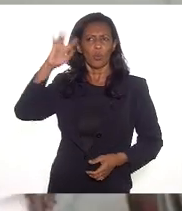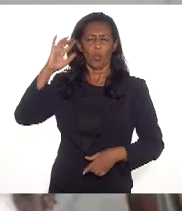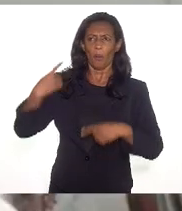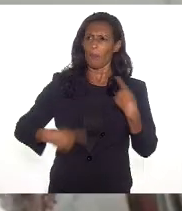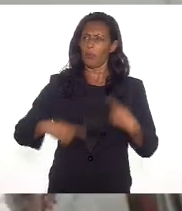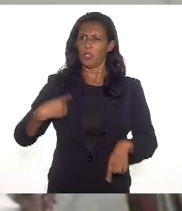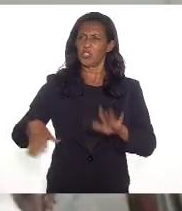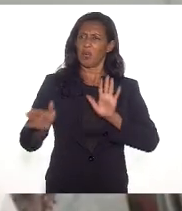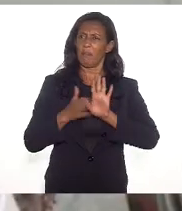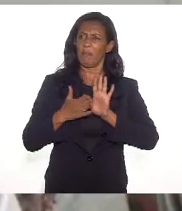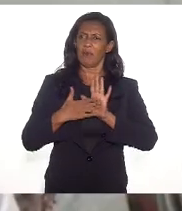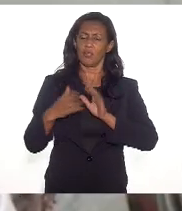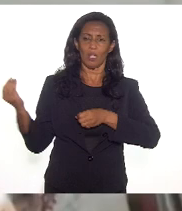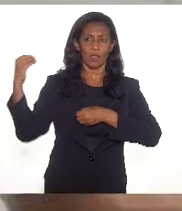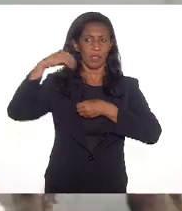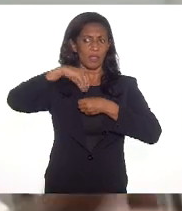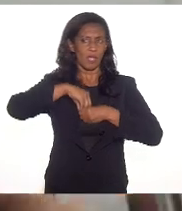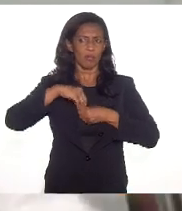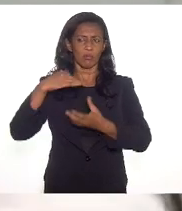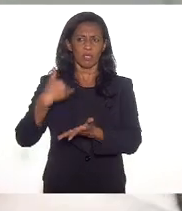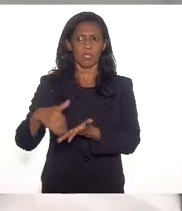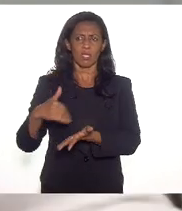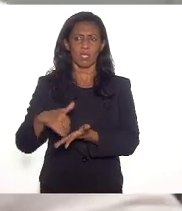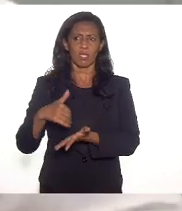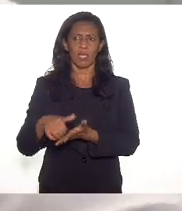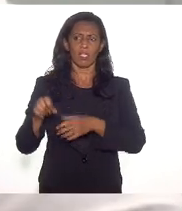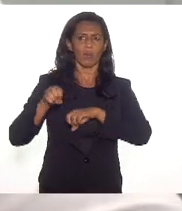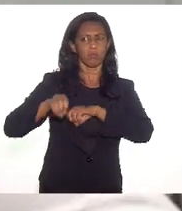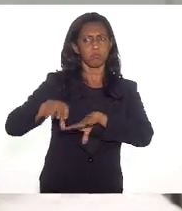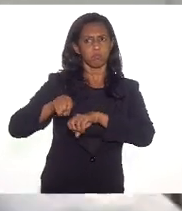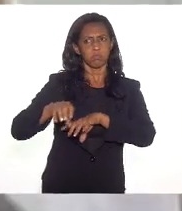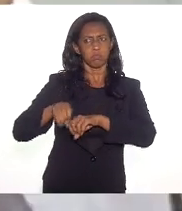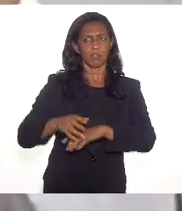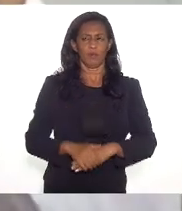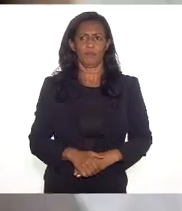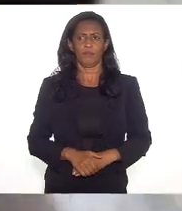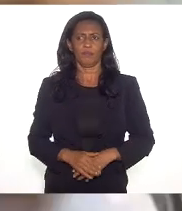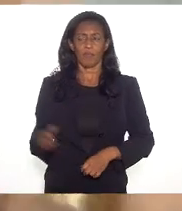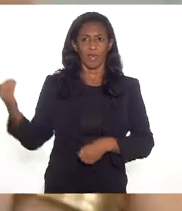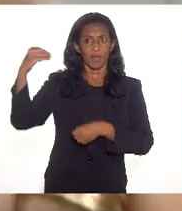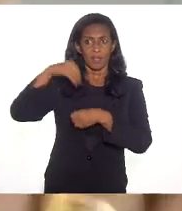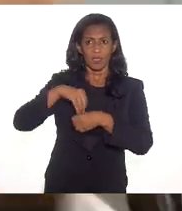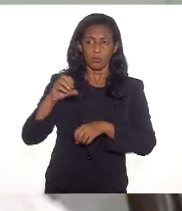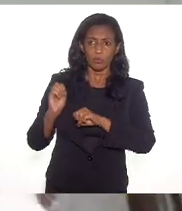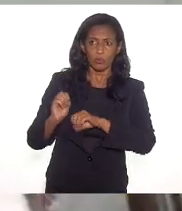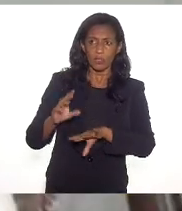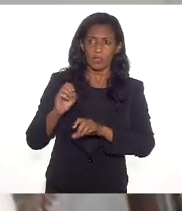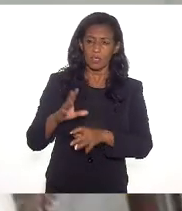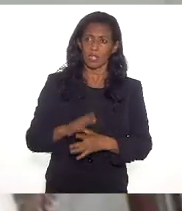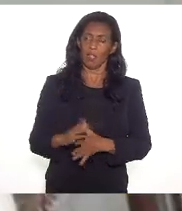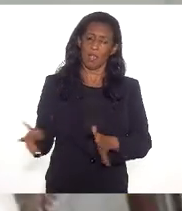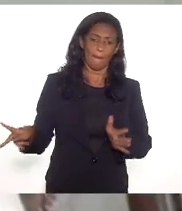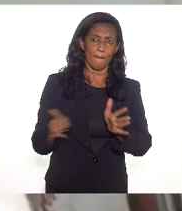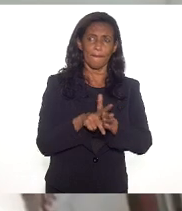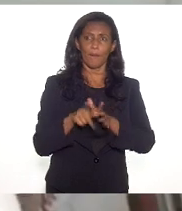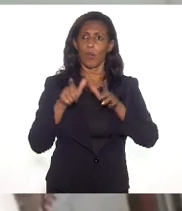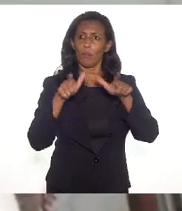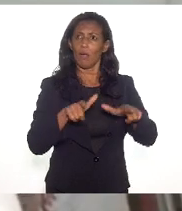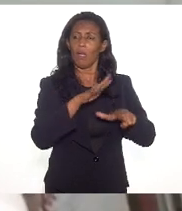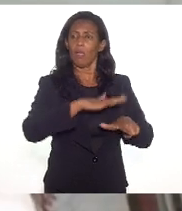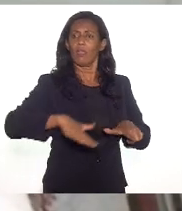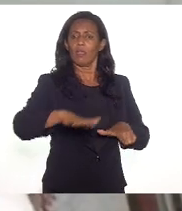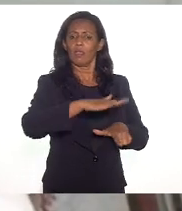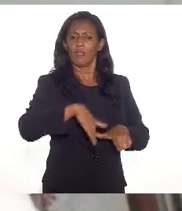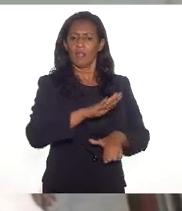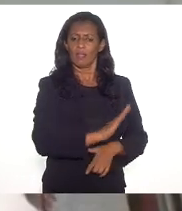política, partidária, dentro da Secretaria Municipal de Educação, dentro da educação que é conferida para as crianças